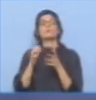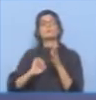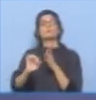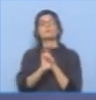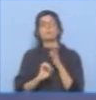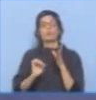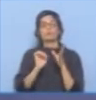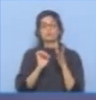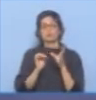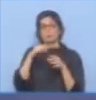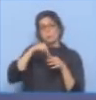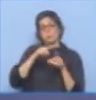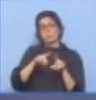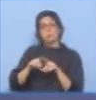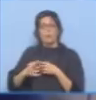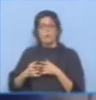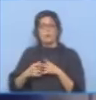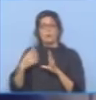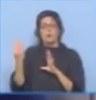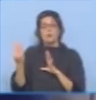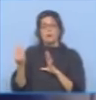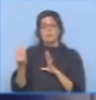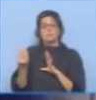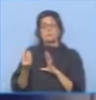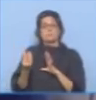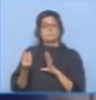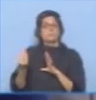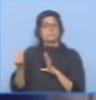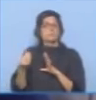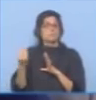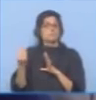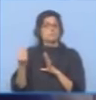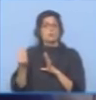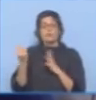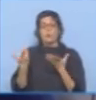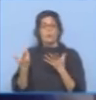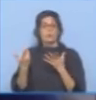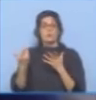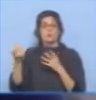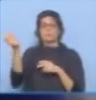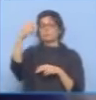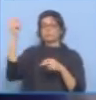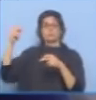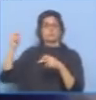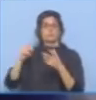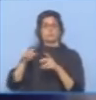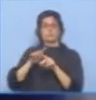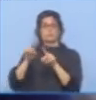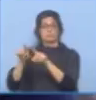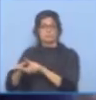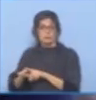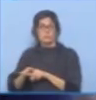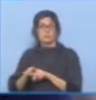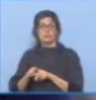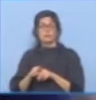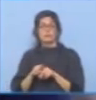o grupo que leva o Serviço Diocesano das Juventudes, é normal que as proveniências sejam várias, não é? E, portanto, também por isso,